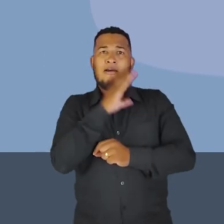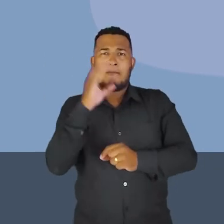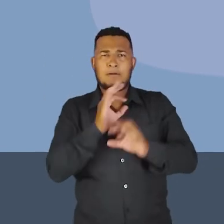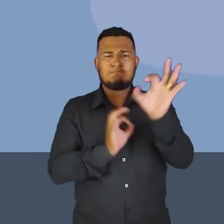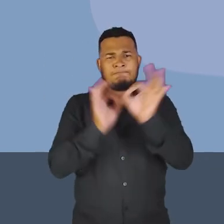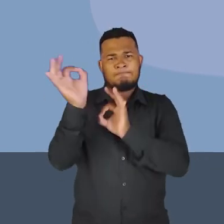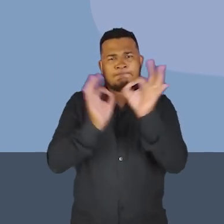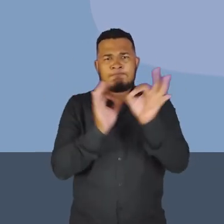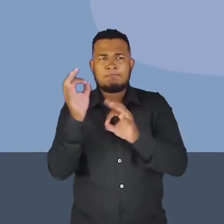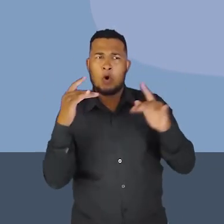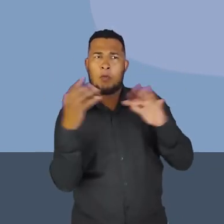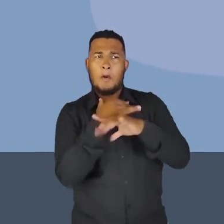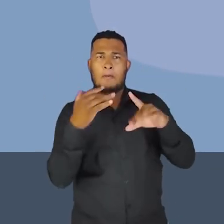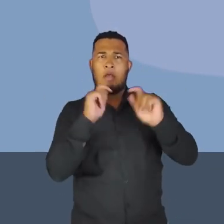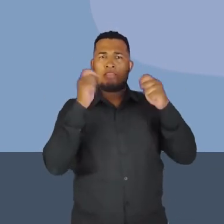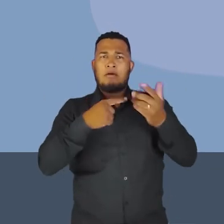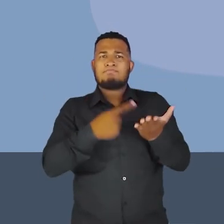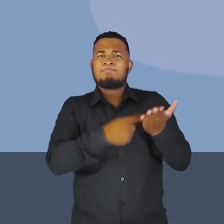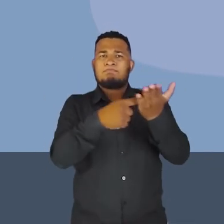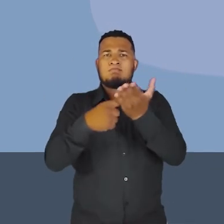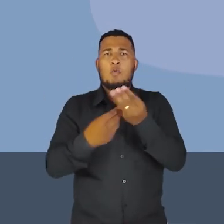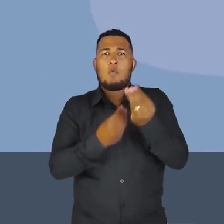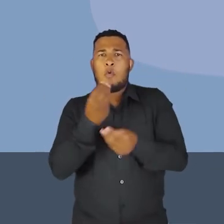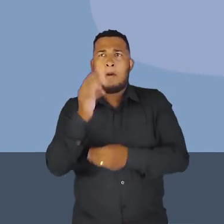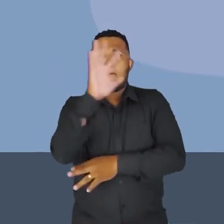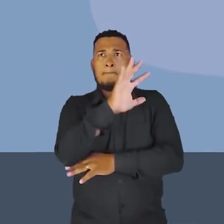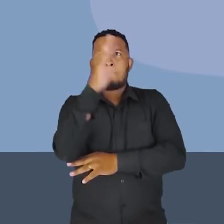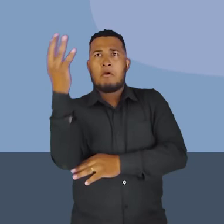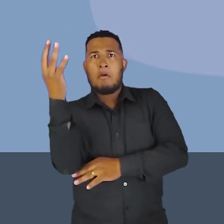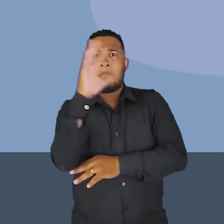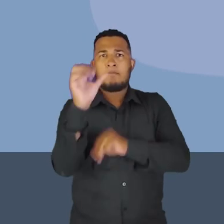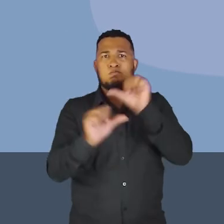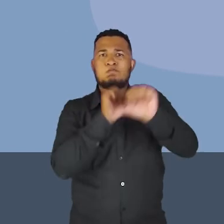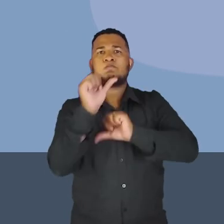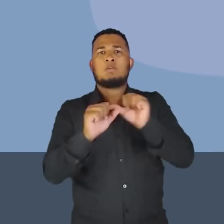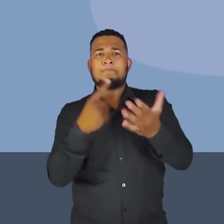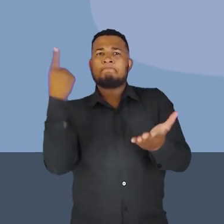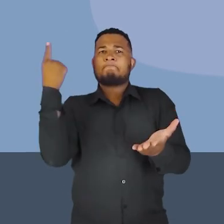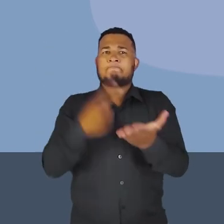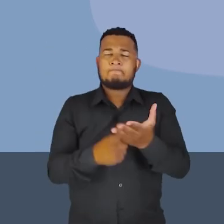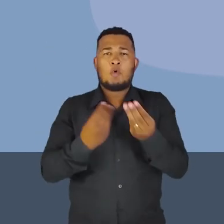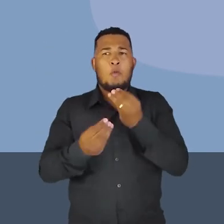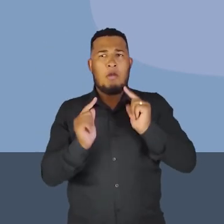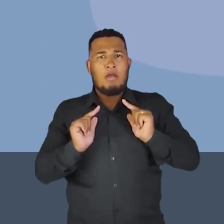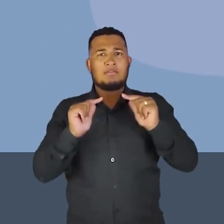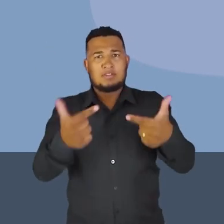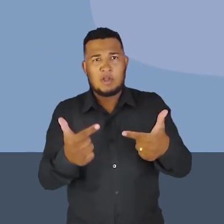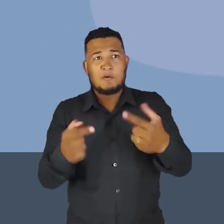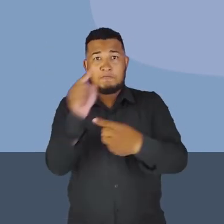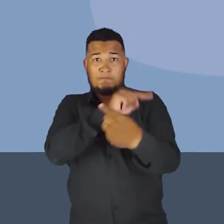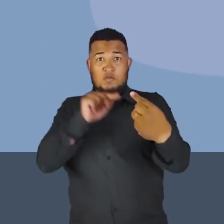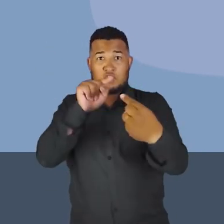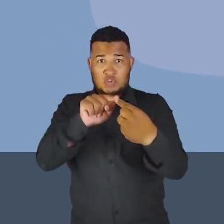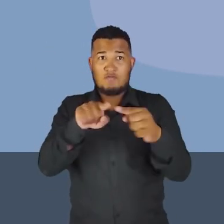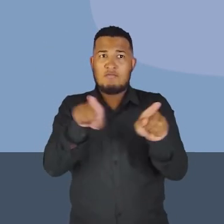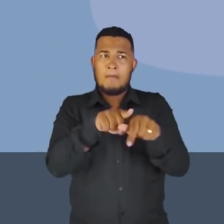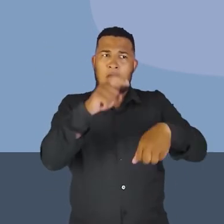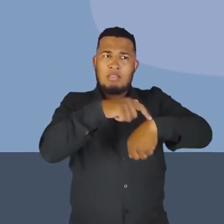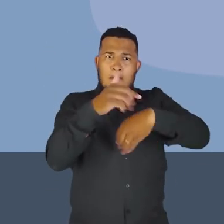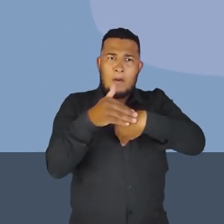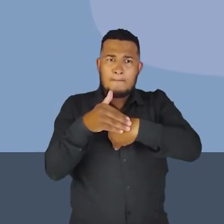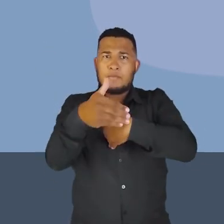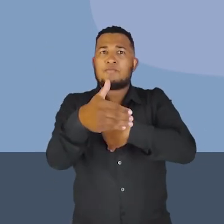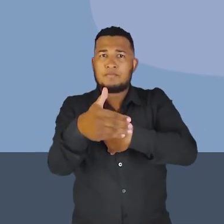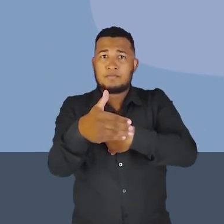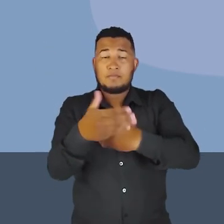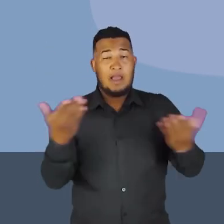urbano considere as questões de mudança do clima como fator determinante na definição de ações, metas e prazos. Estamos